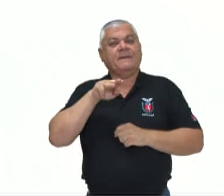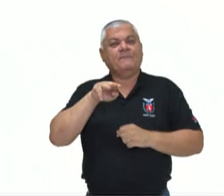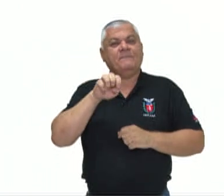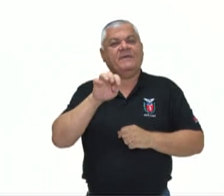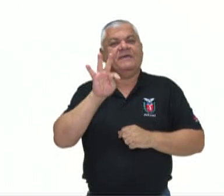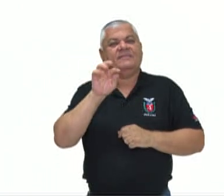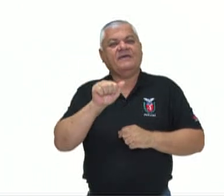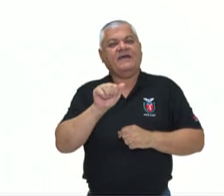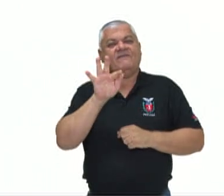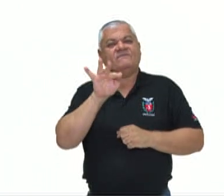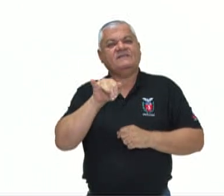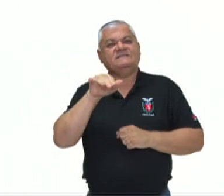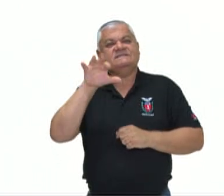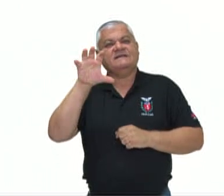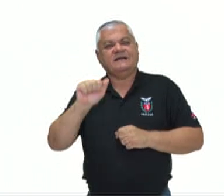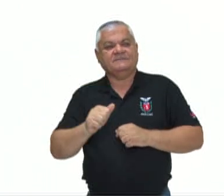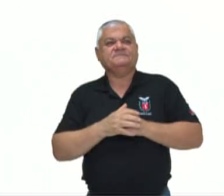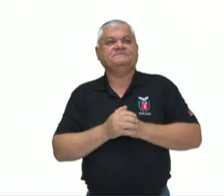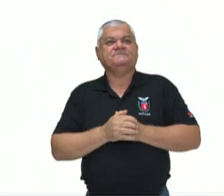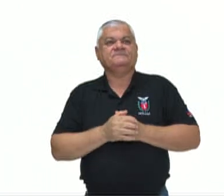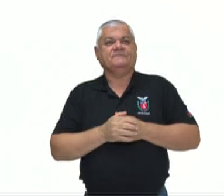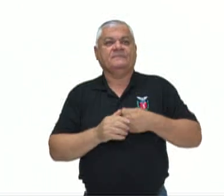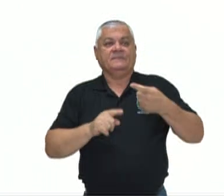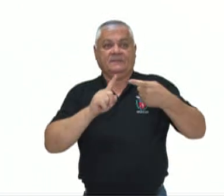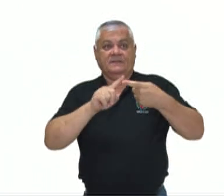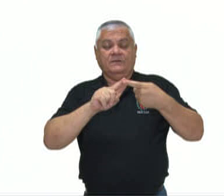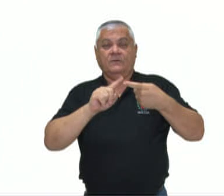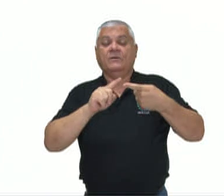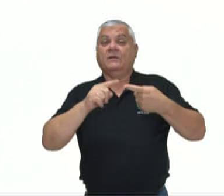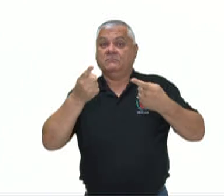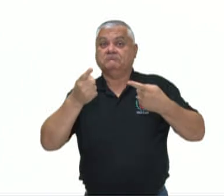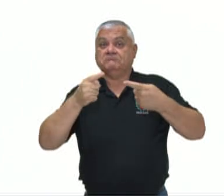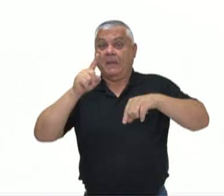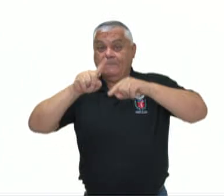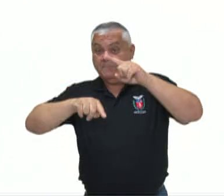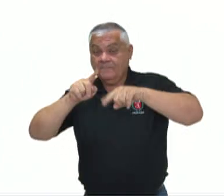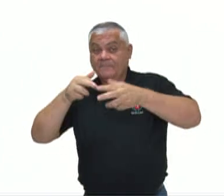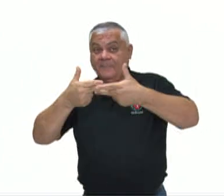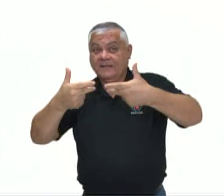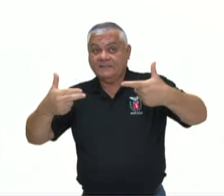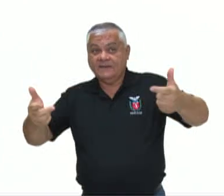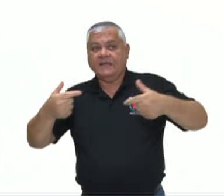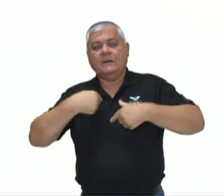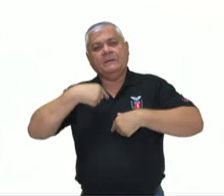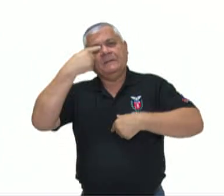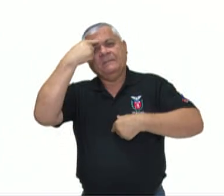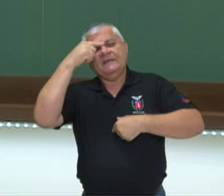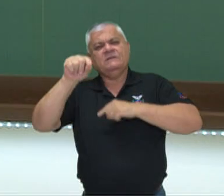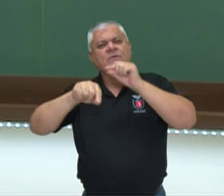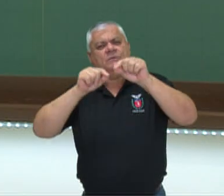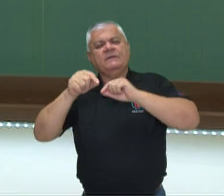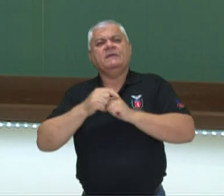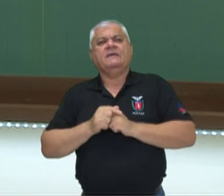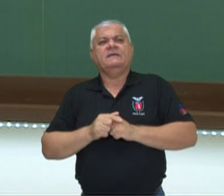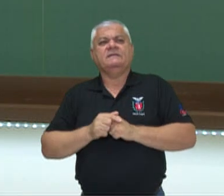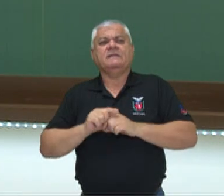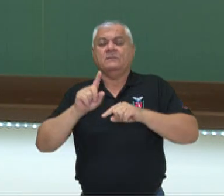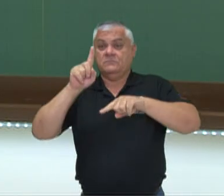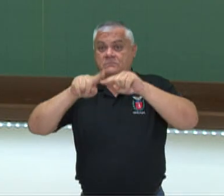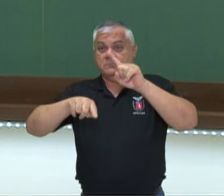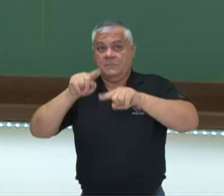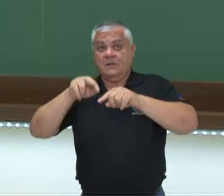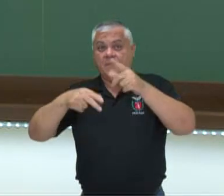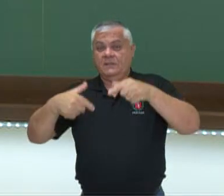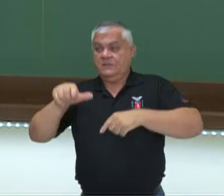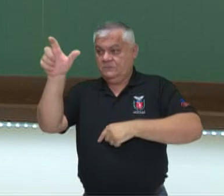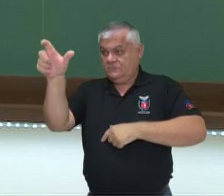metafísica aristotélica. Causa material, para o Aristóteles, vamos pensar aqui na substância ser humano, tá? Esse homenzinho que está